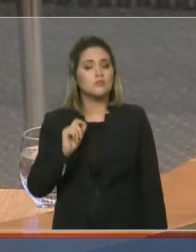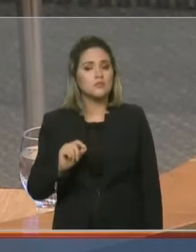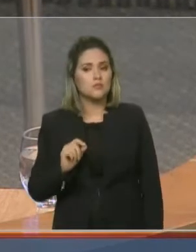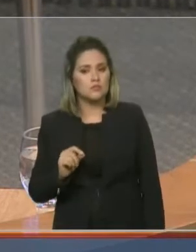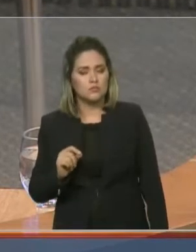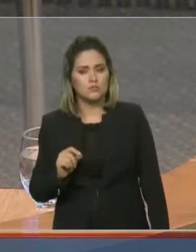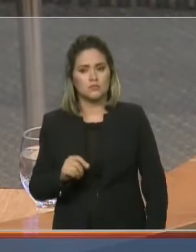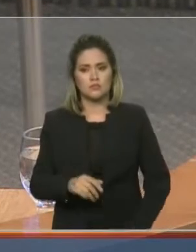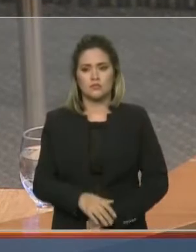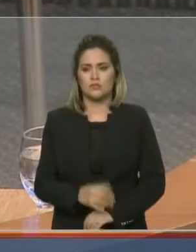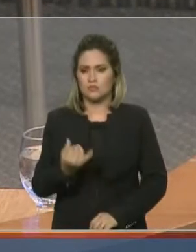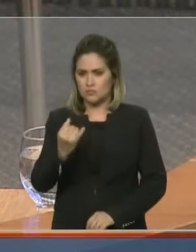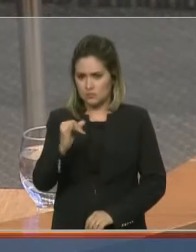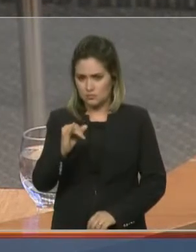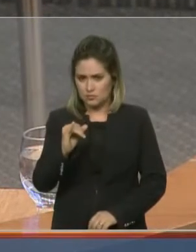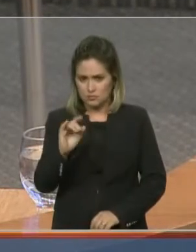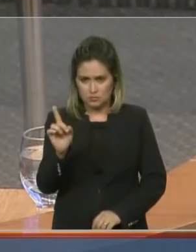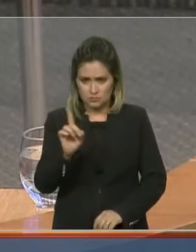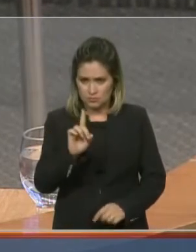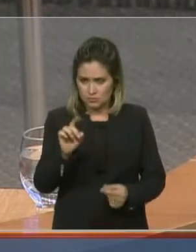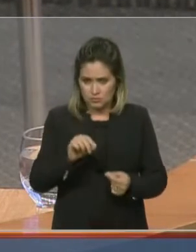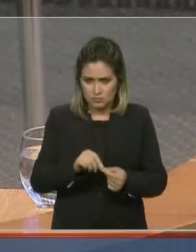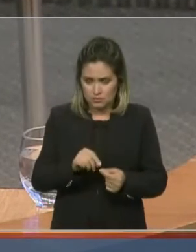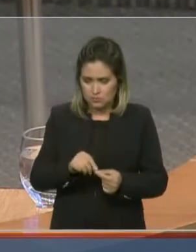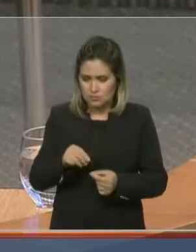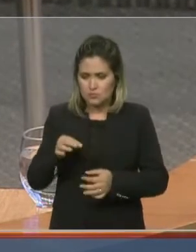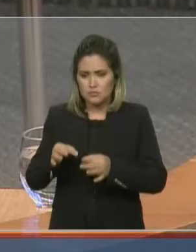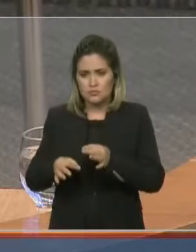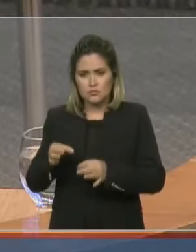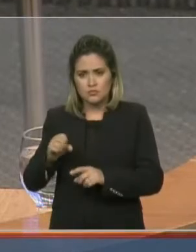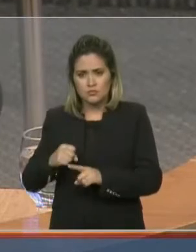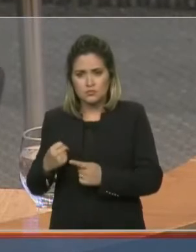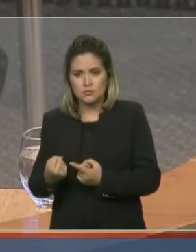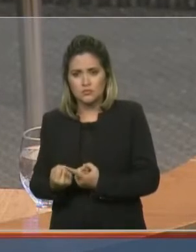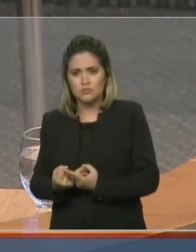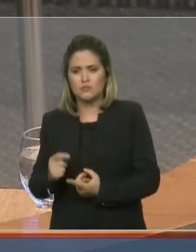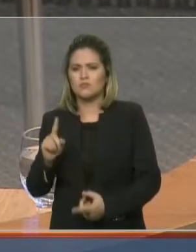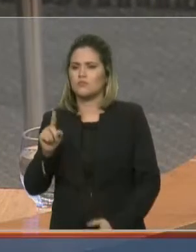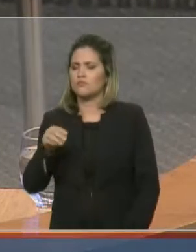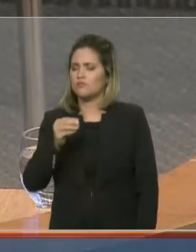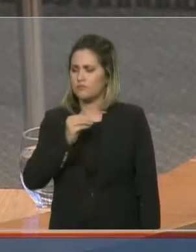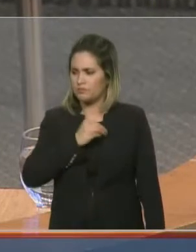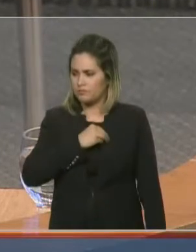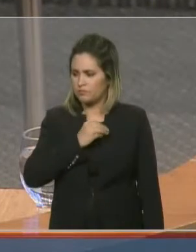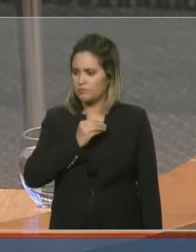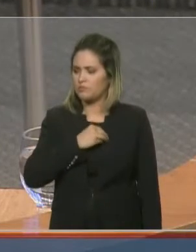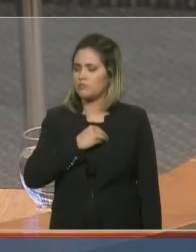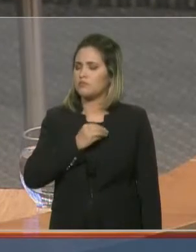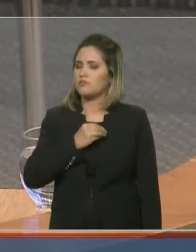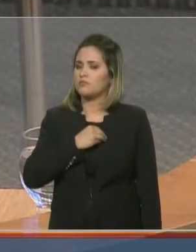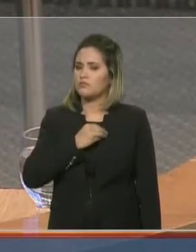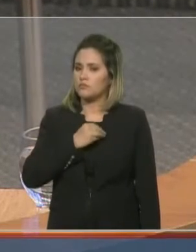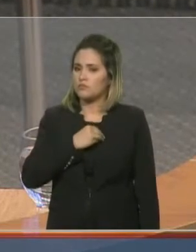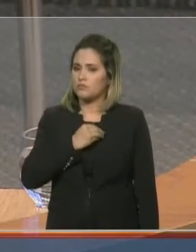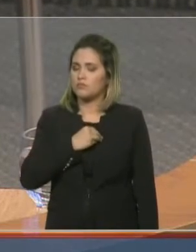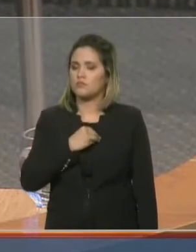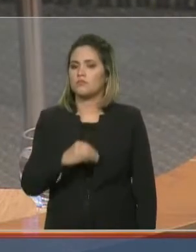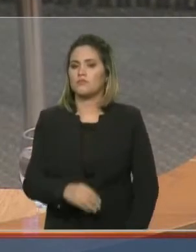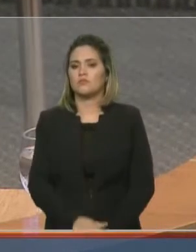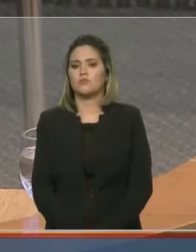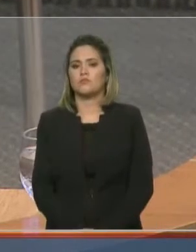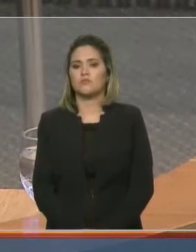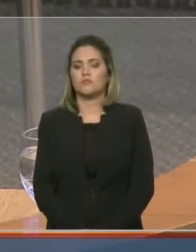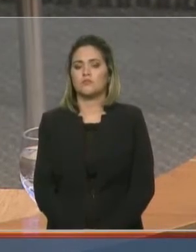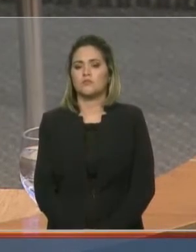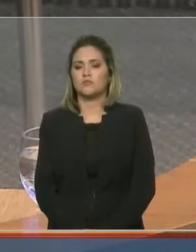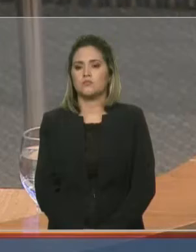social seria, portanto, um pecado social e de estruturas de pecado. Ou seja, se